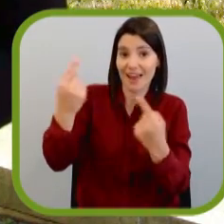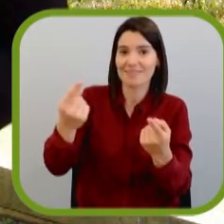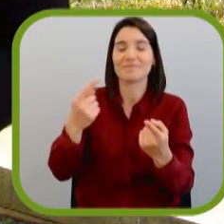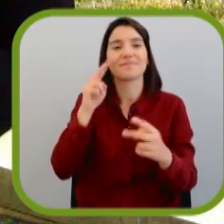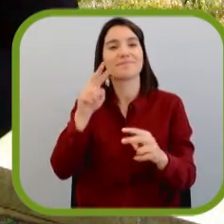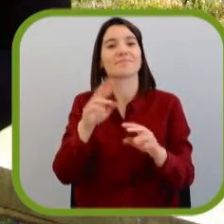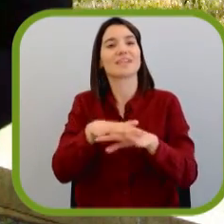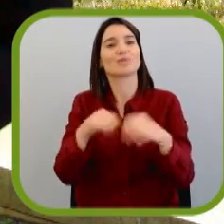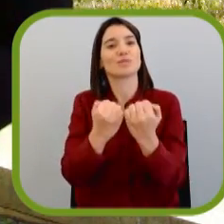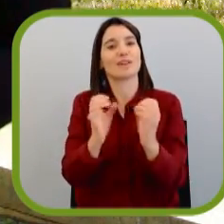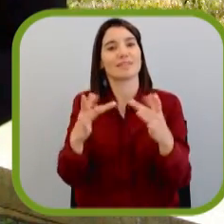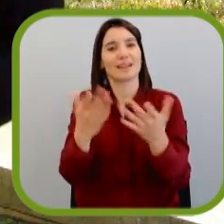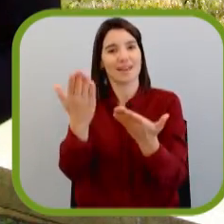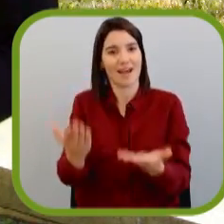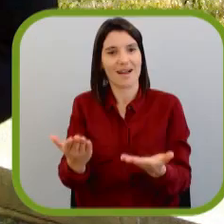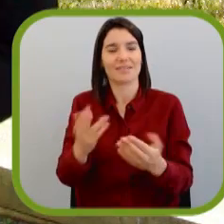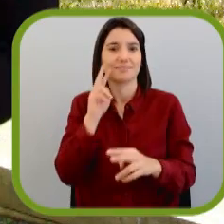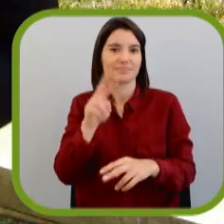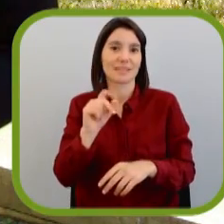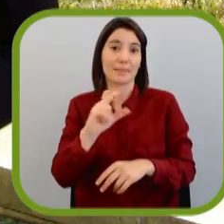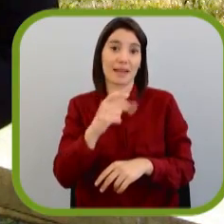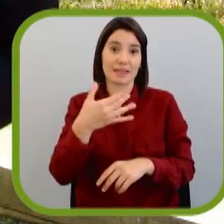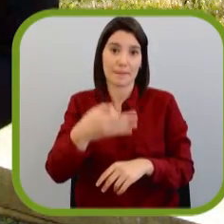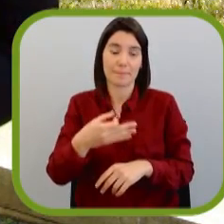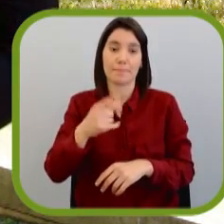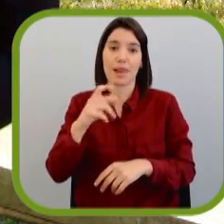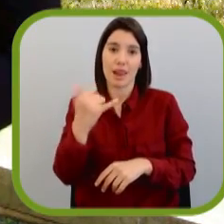lá, acompanhem-nos nas nossas redes sociais digitais. Podem ainda